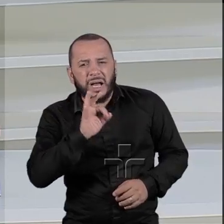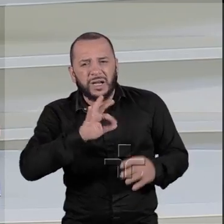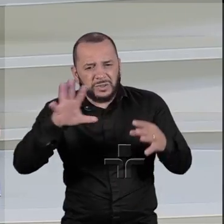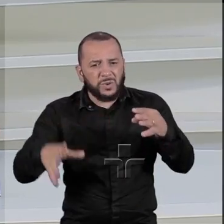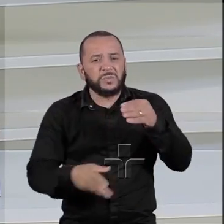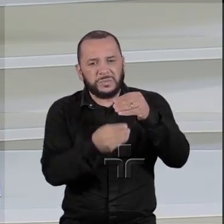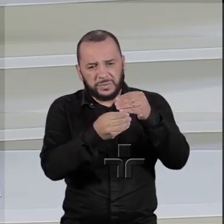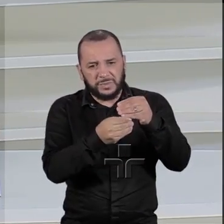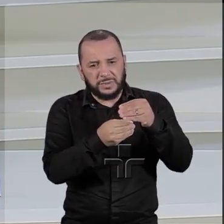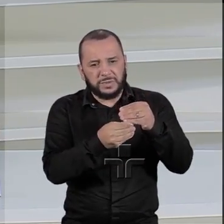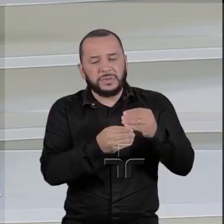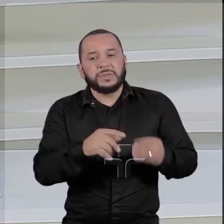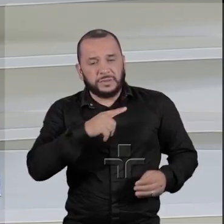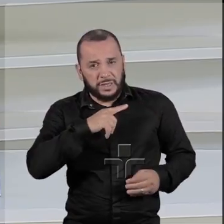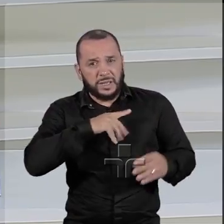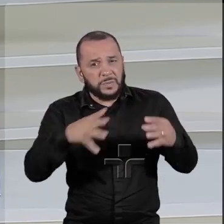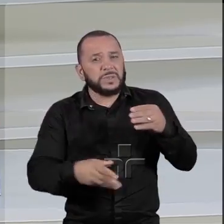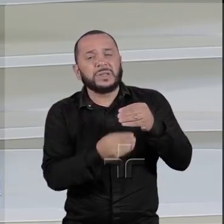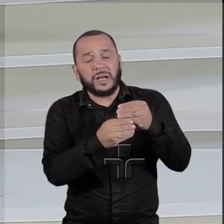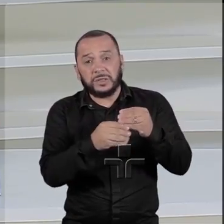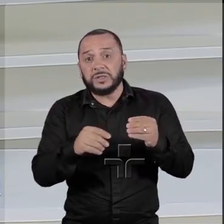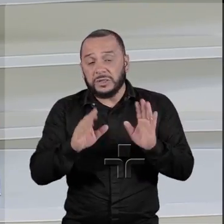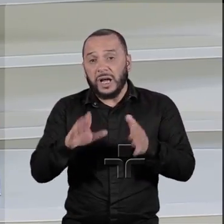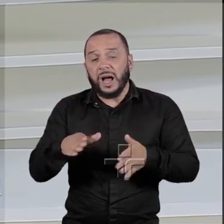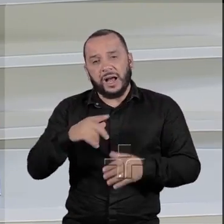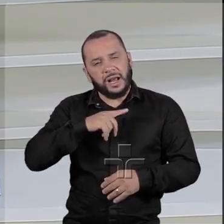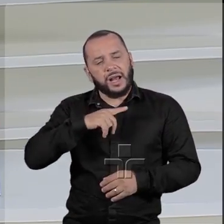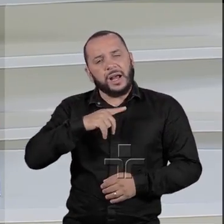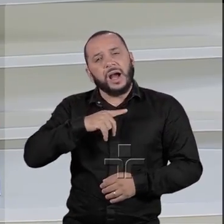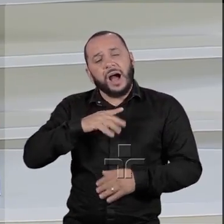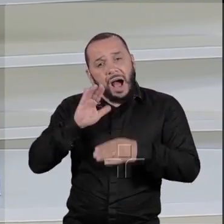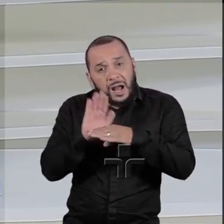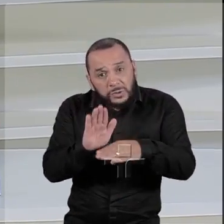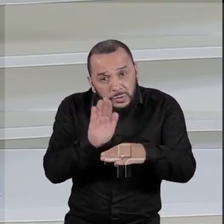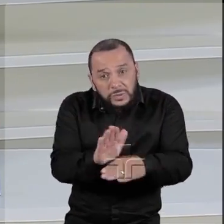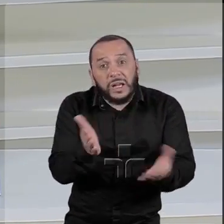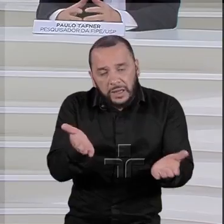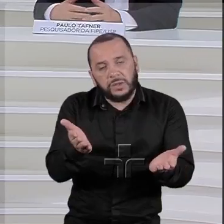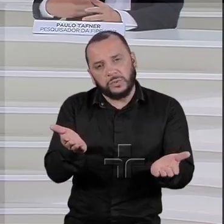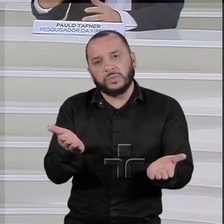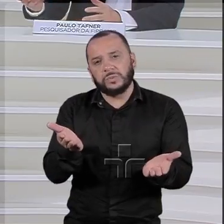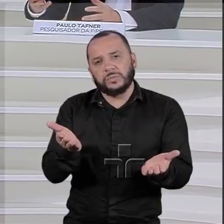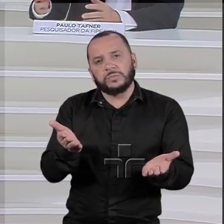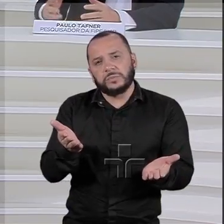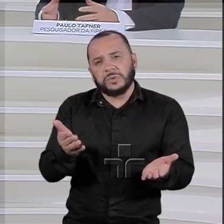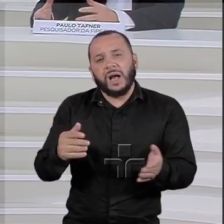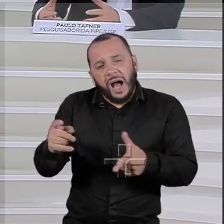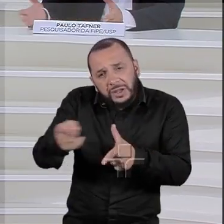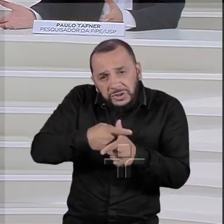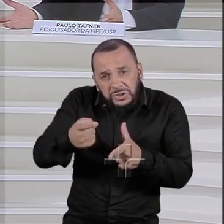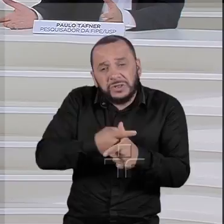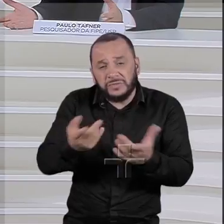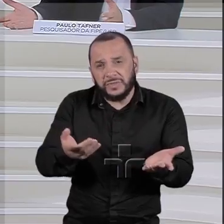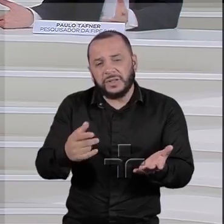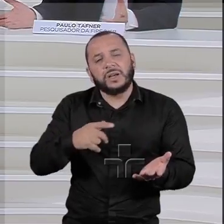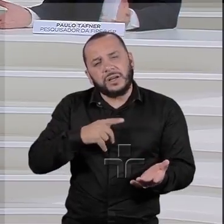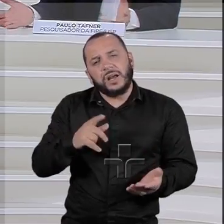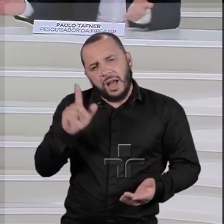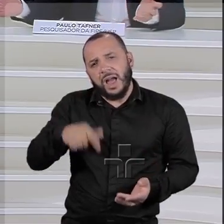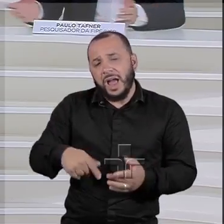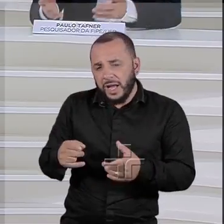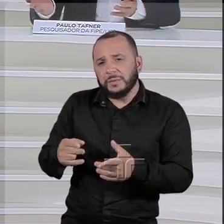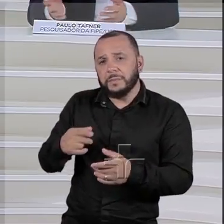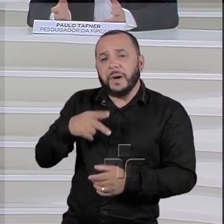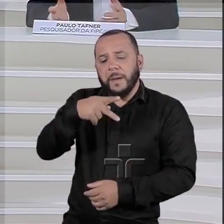Contribuiria um pouco mais, ajudando no equilíbrio do passivo atuarial. Sim. Ou seja, na dívida. Passivo atuarial é dívida. Sim,